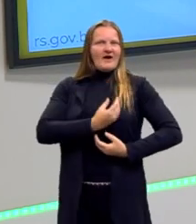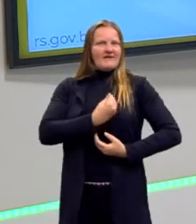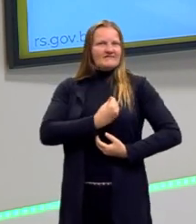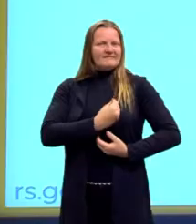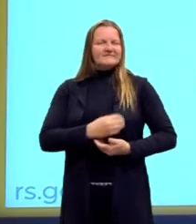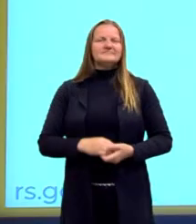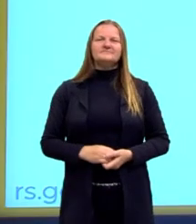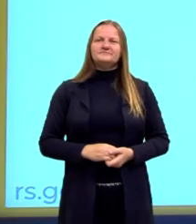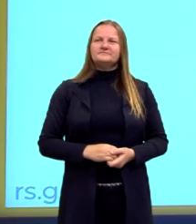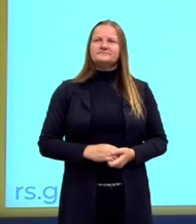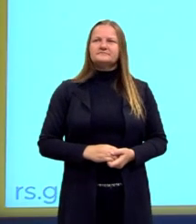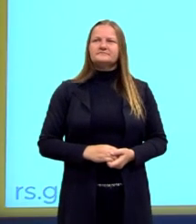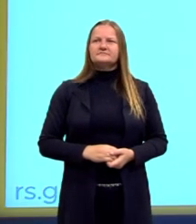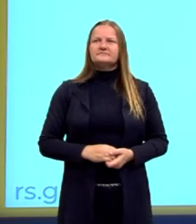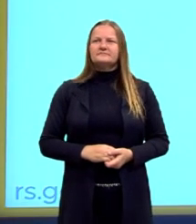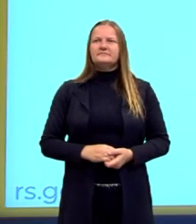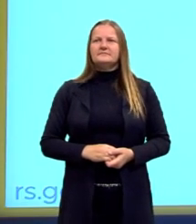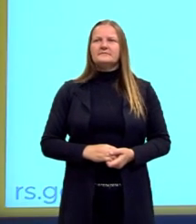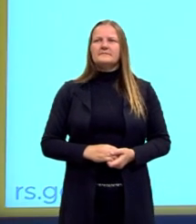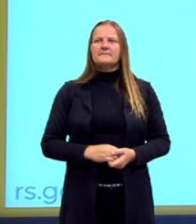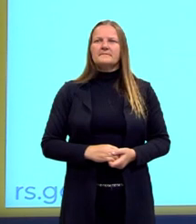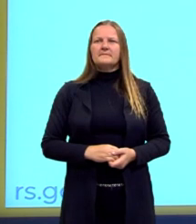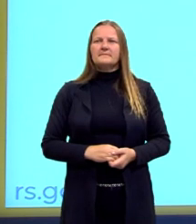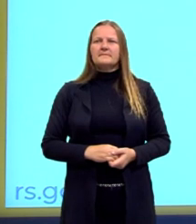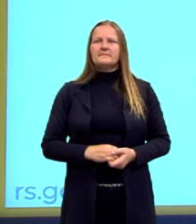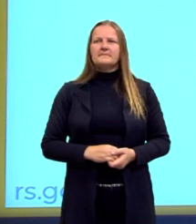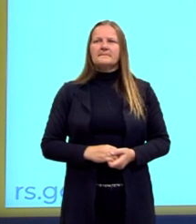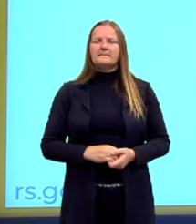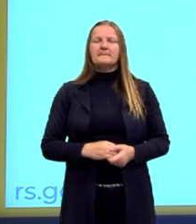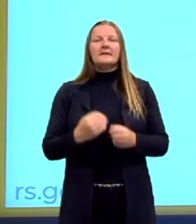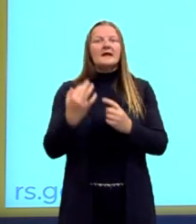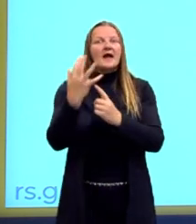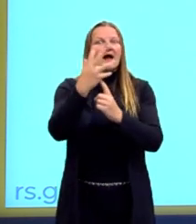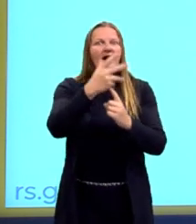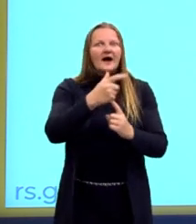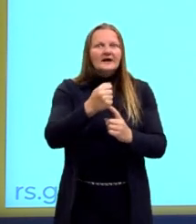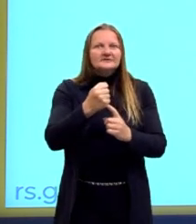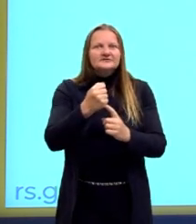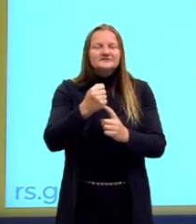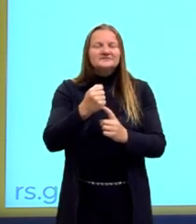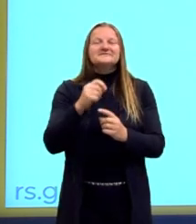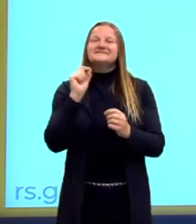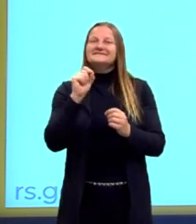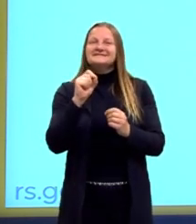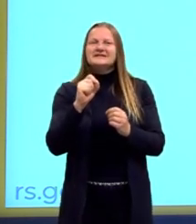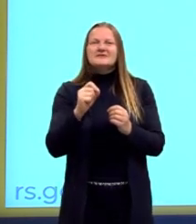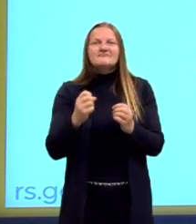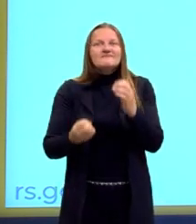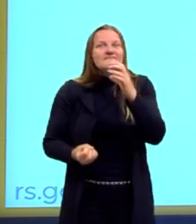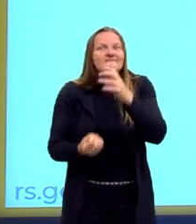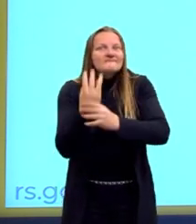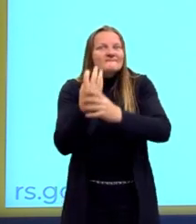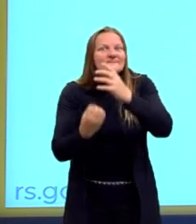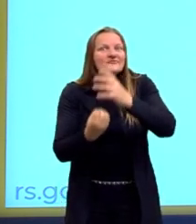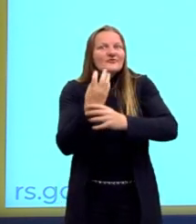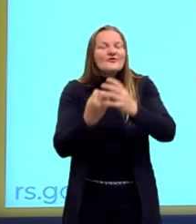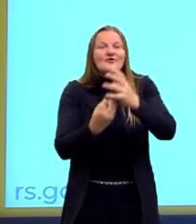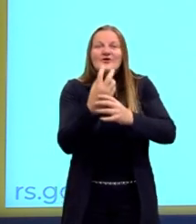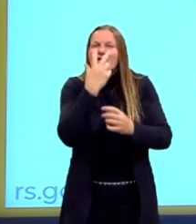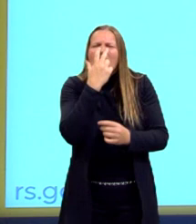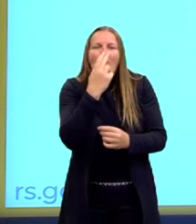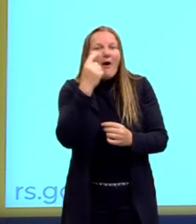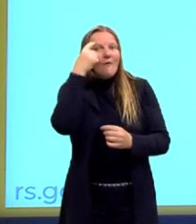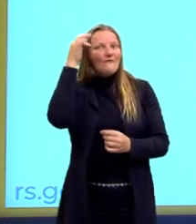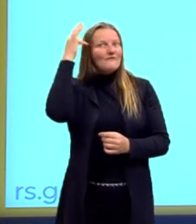nos traz Olha só turma a arte ela é algo é tão criador como a filosofia como